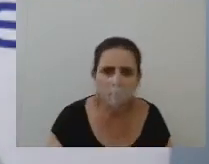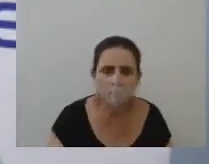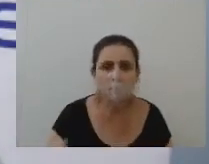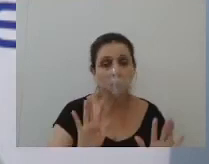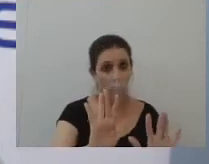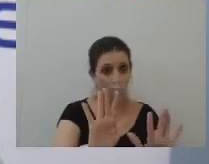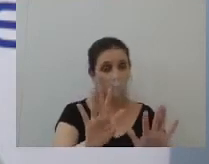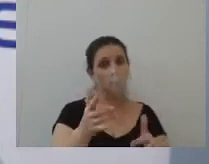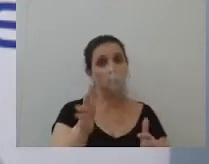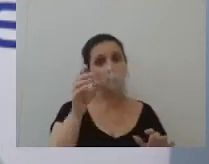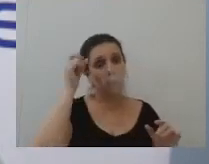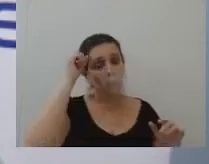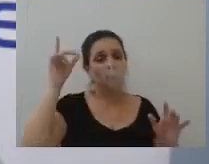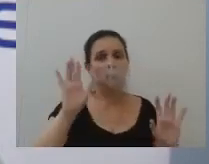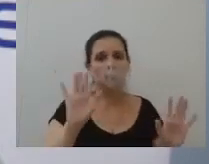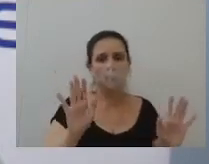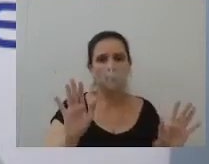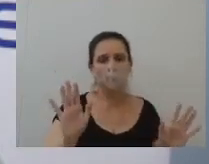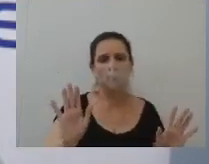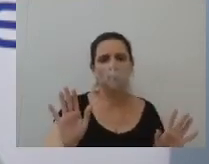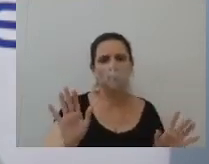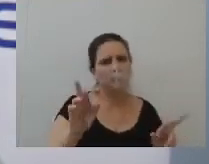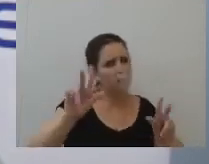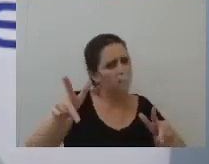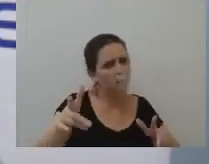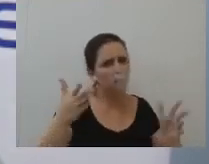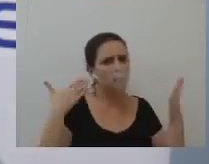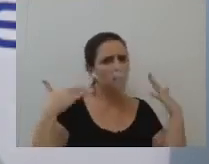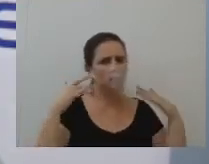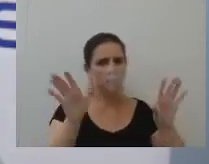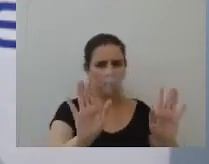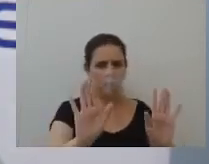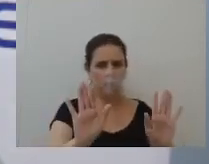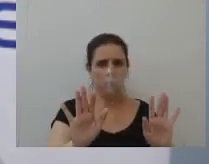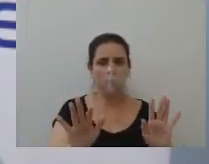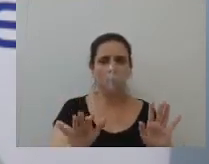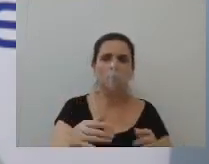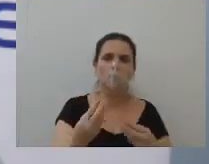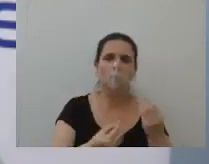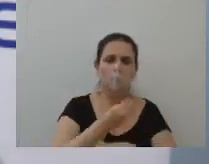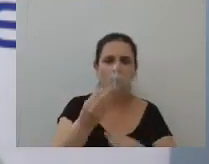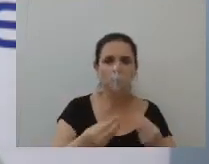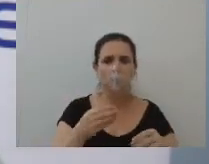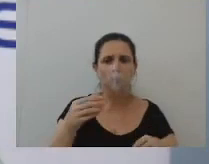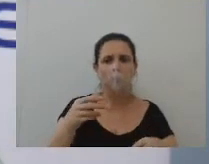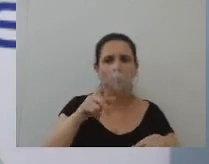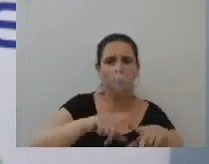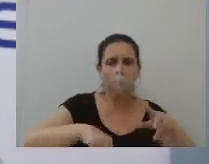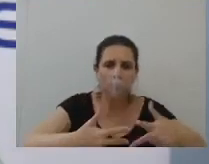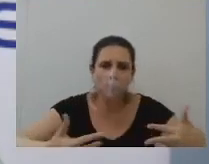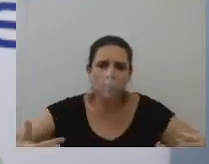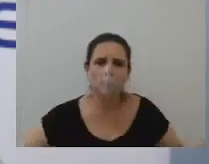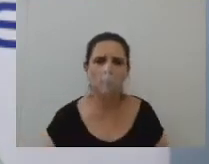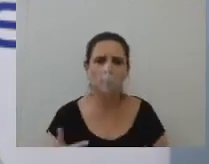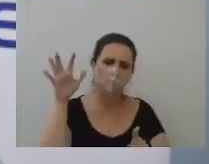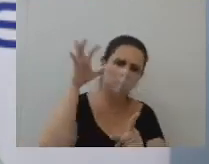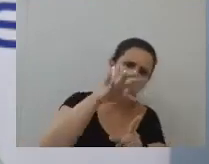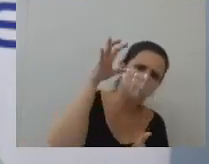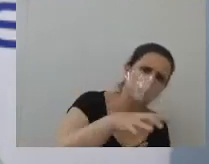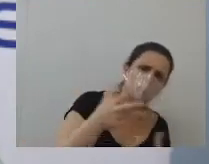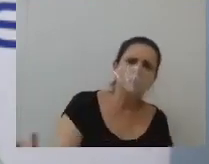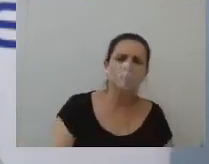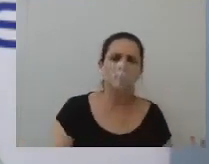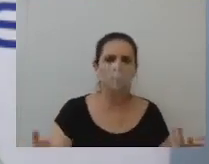só depende dessa diferença de temperatura, como o próprio material vai influenciar se vai